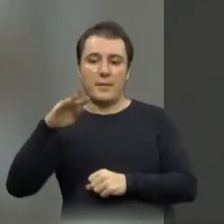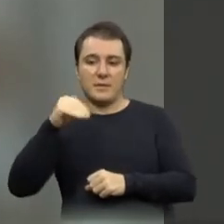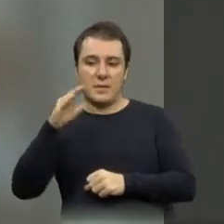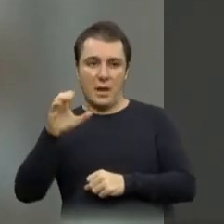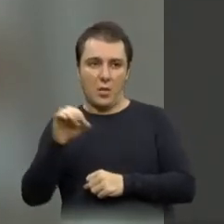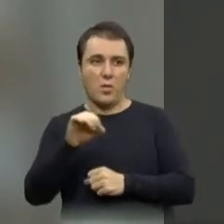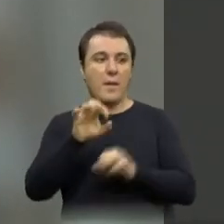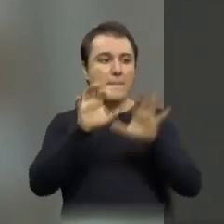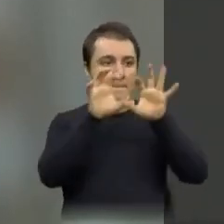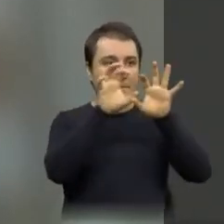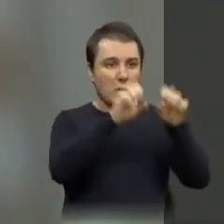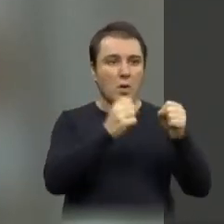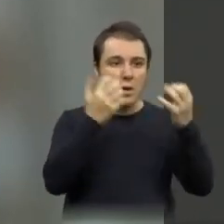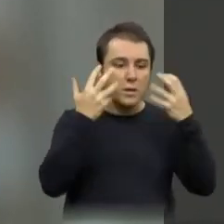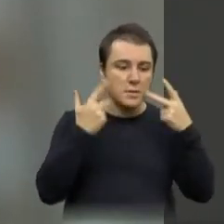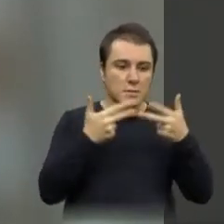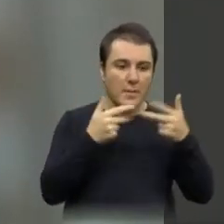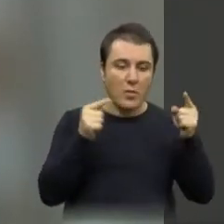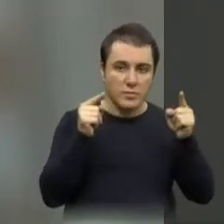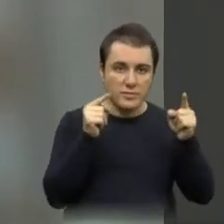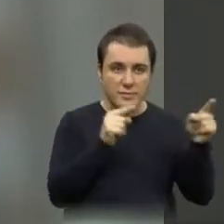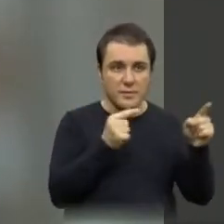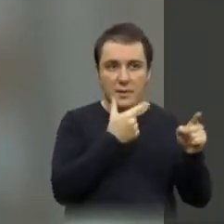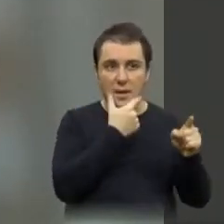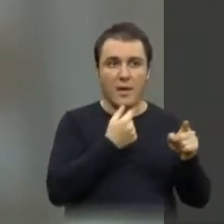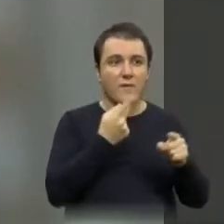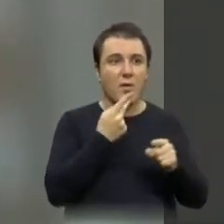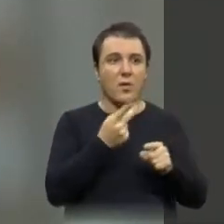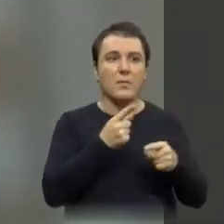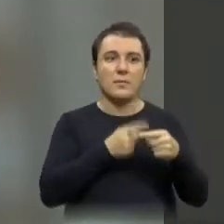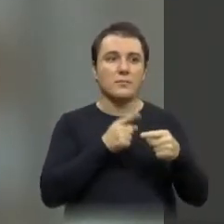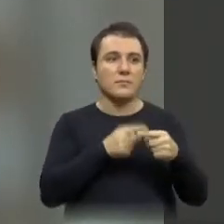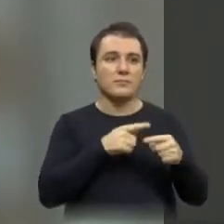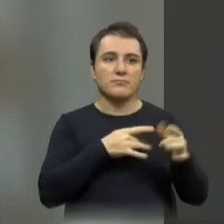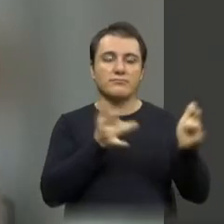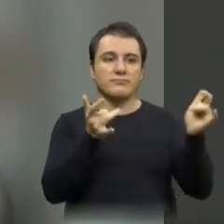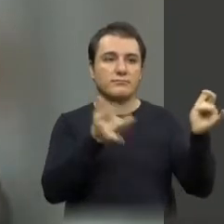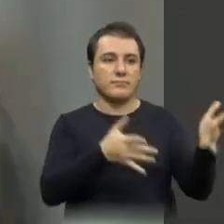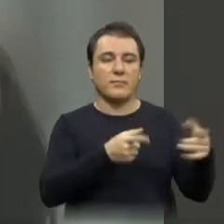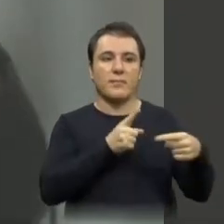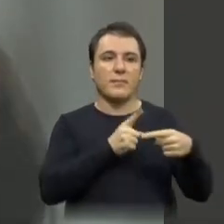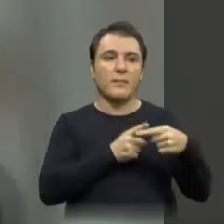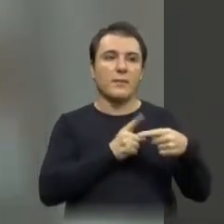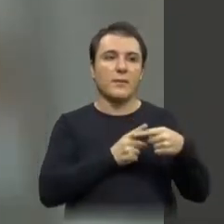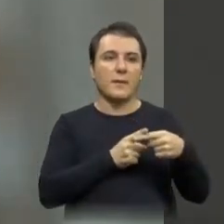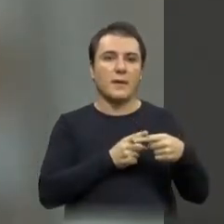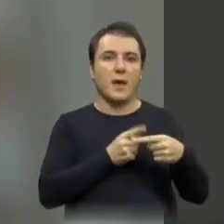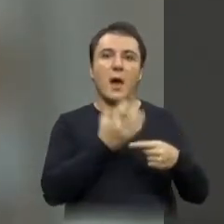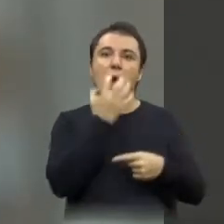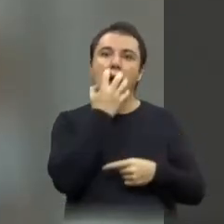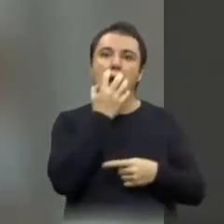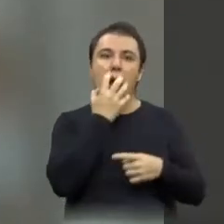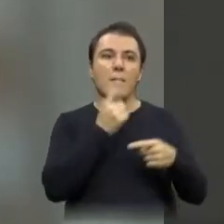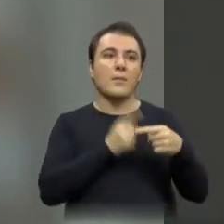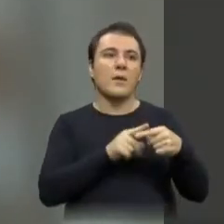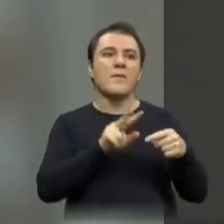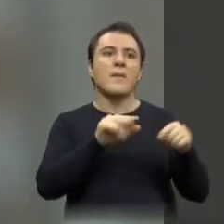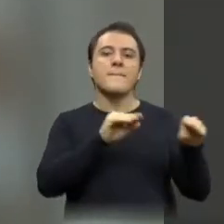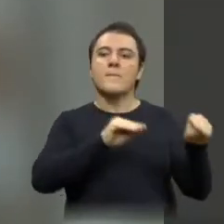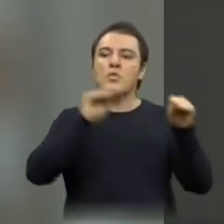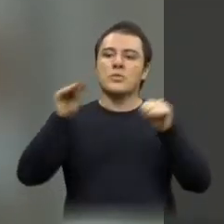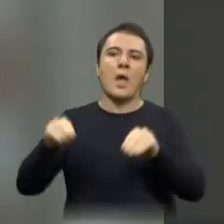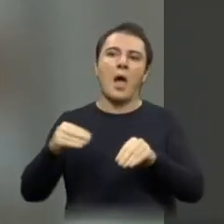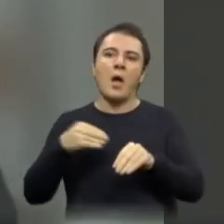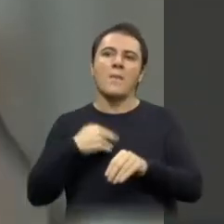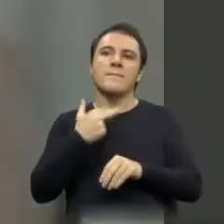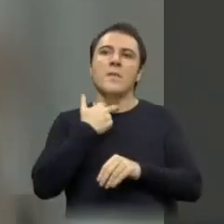apreendeu os animais desse rapaz, que alegou que estava abandonando o rapaz, que estava o cão porque ia se mudar e não tinha onde